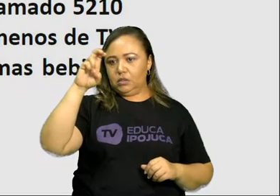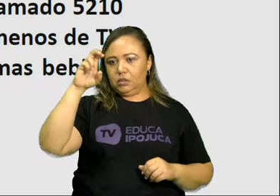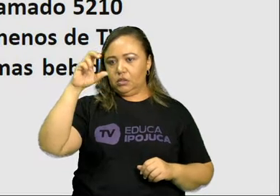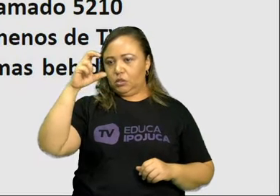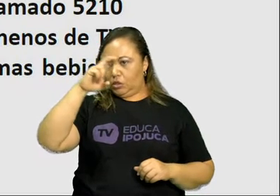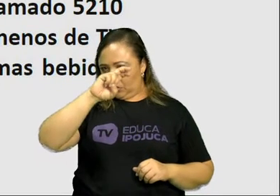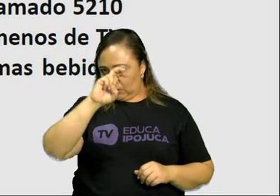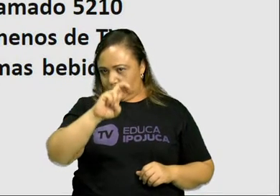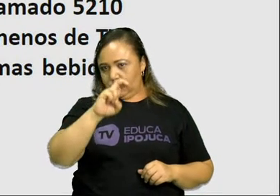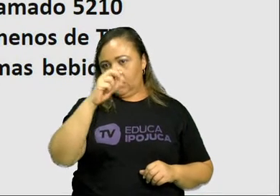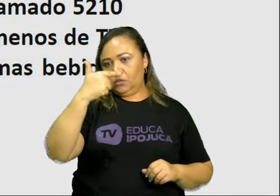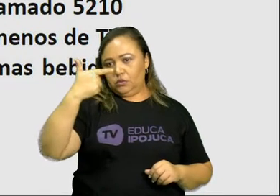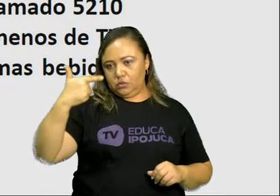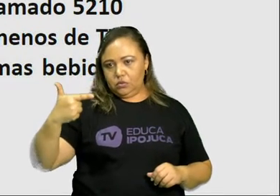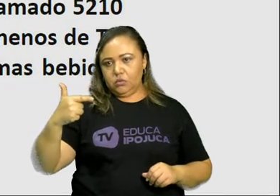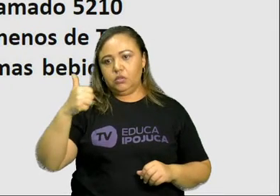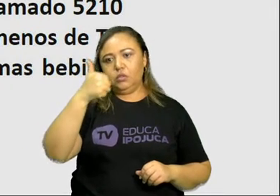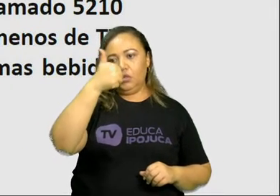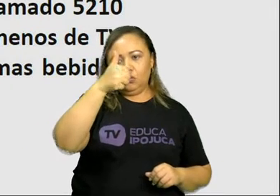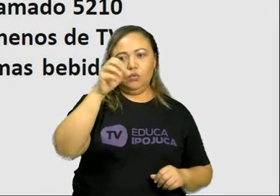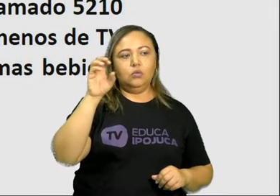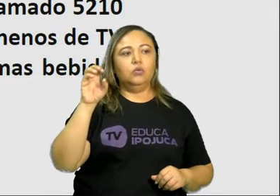de